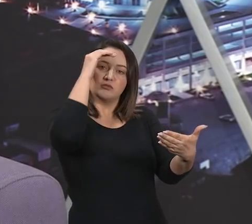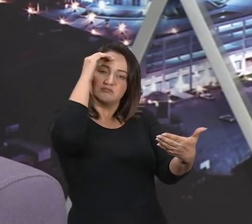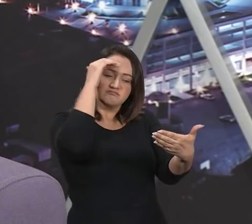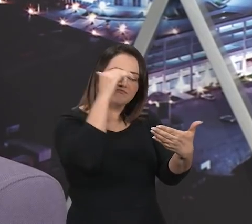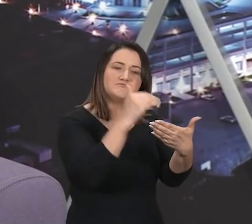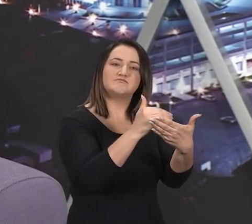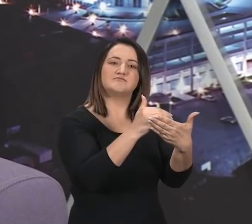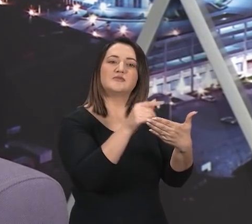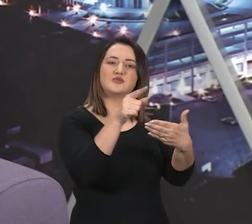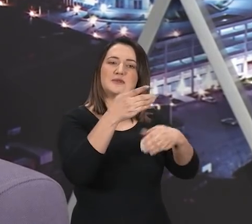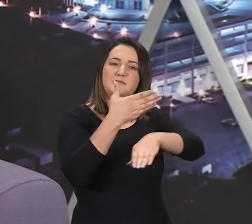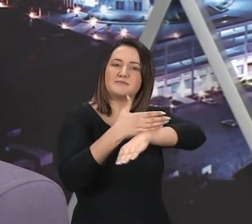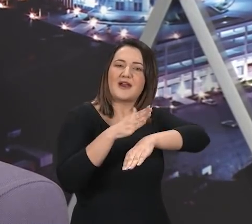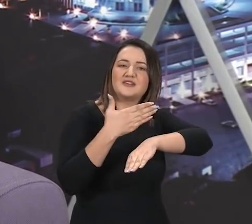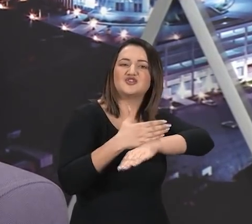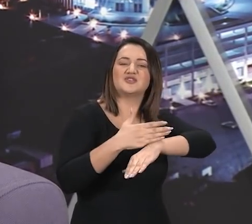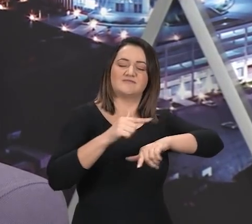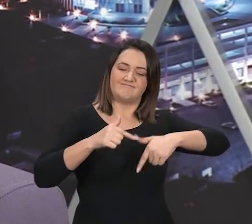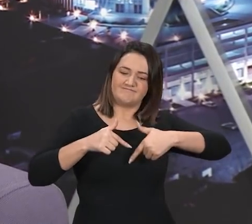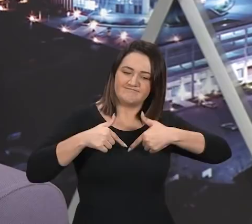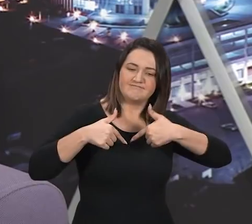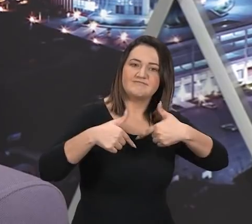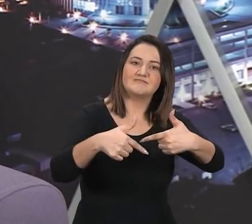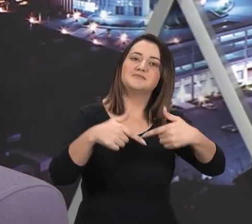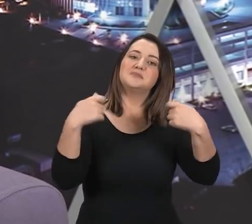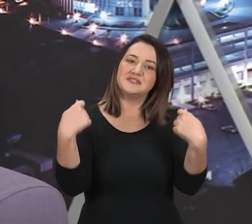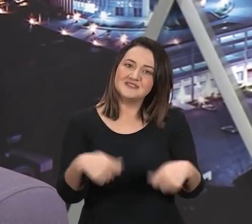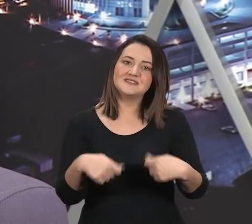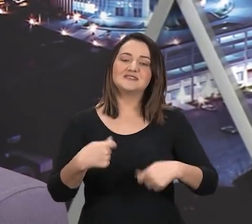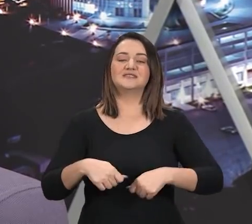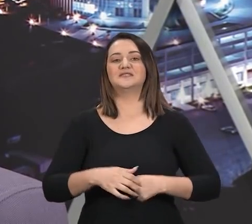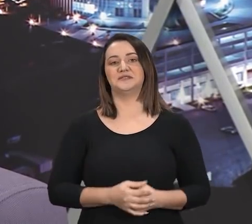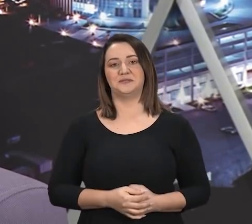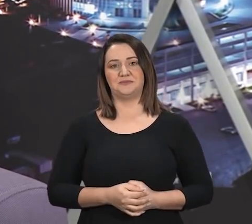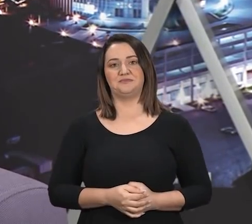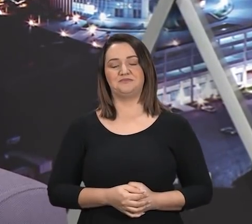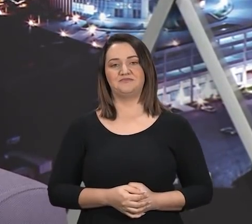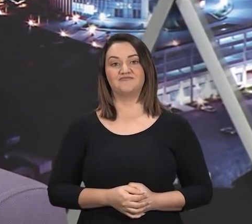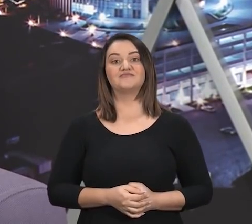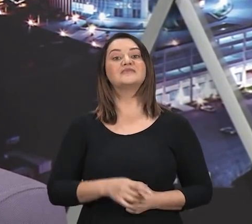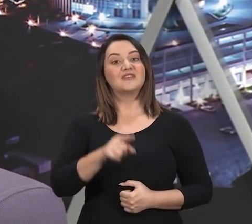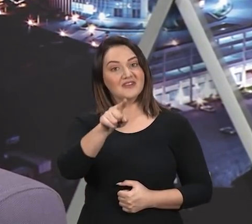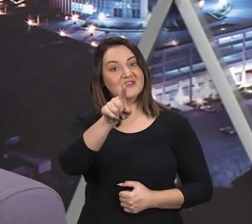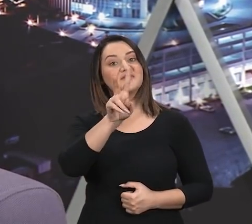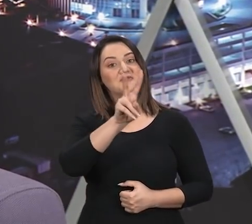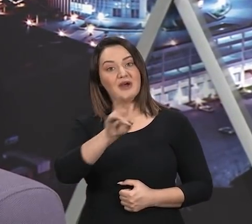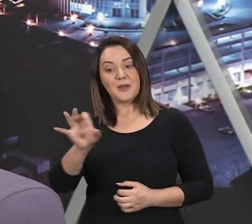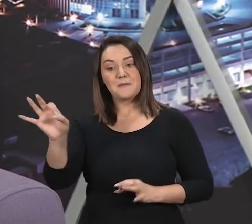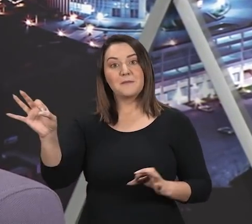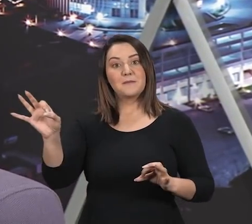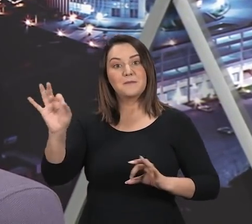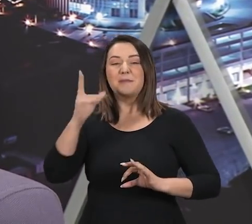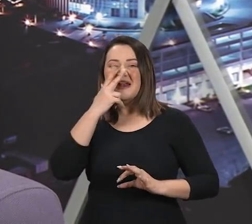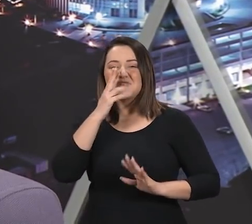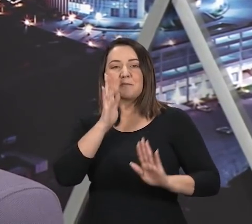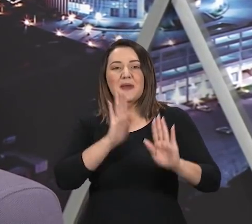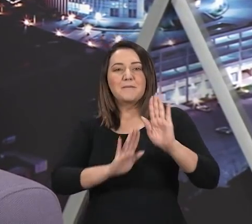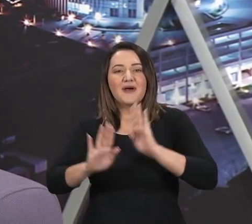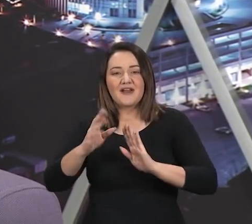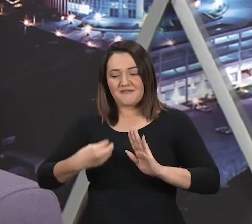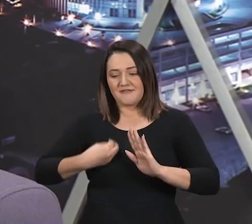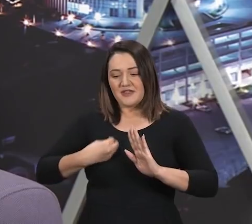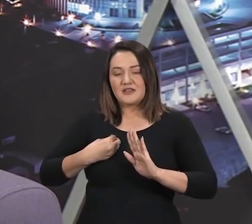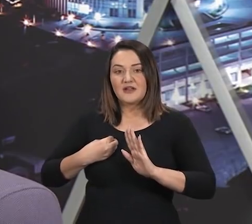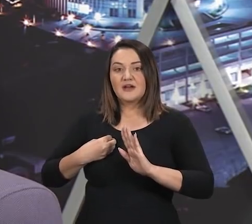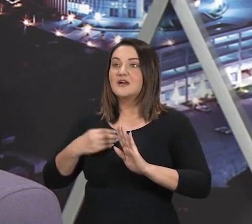você guarde, que você obedeça, que você pratique os princípios da Bíblia. É assim que você vai se